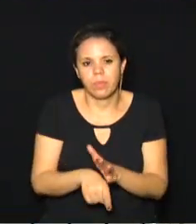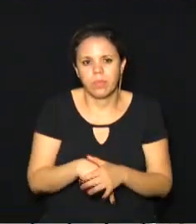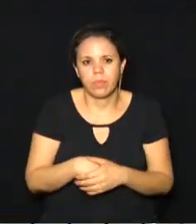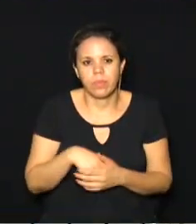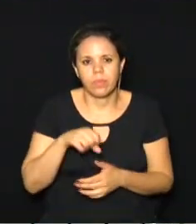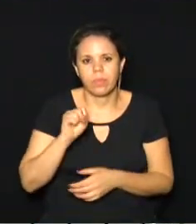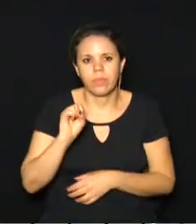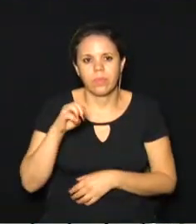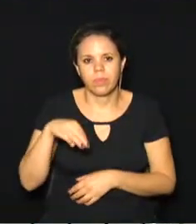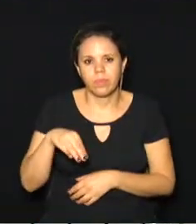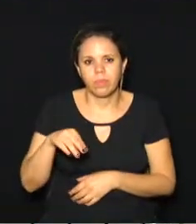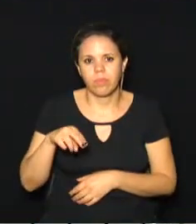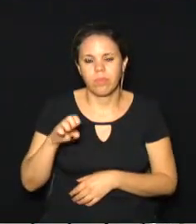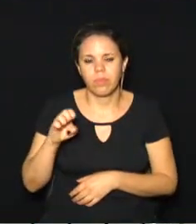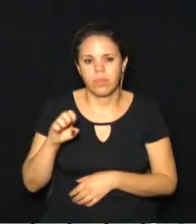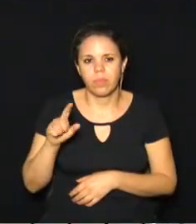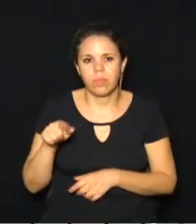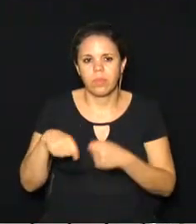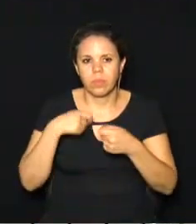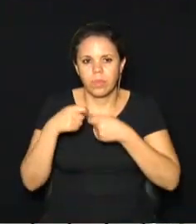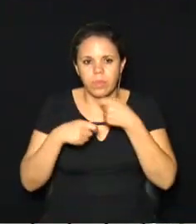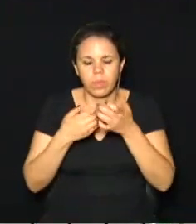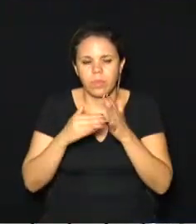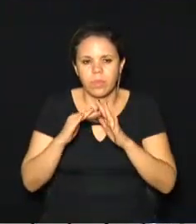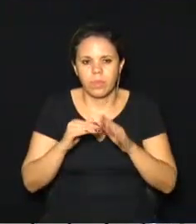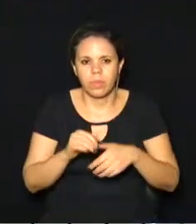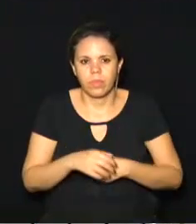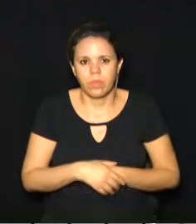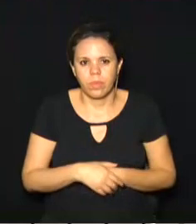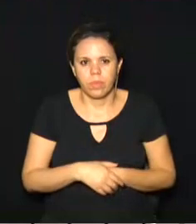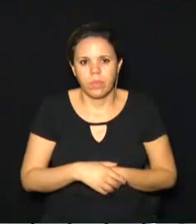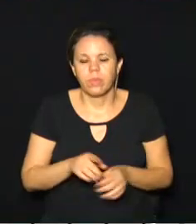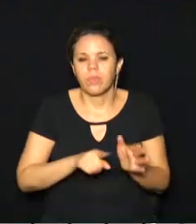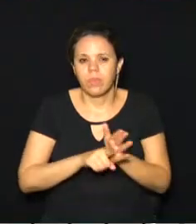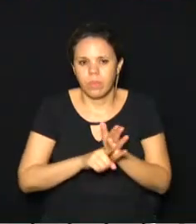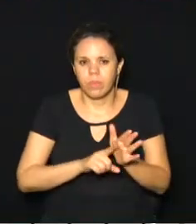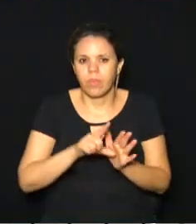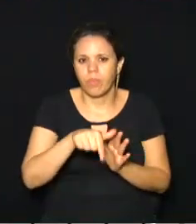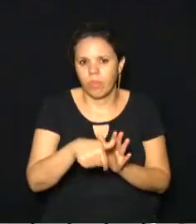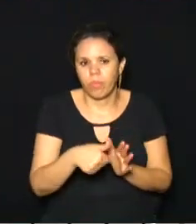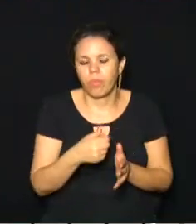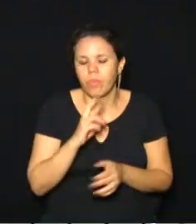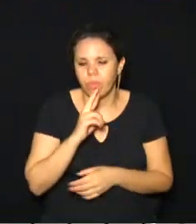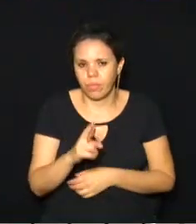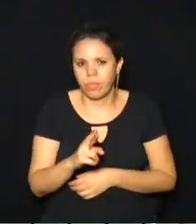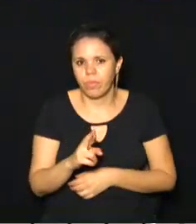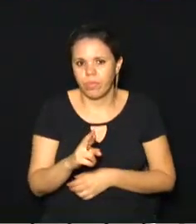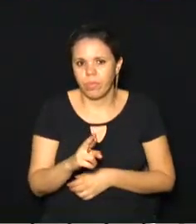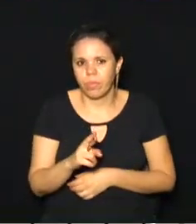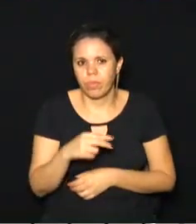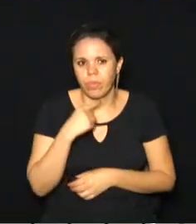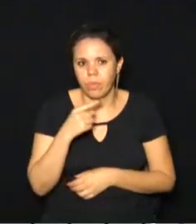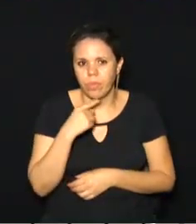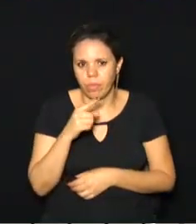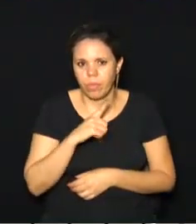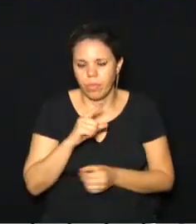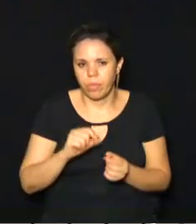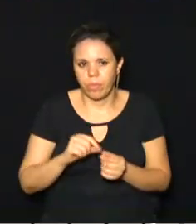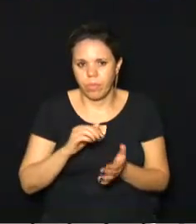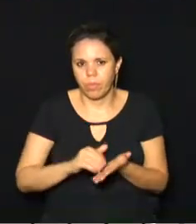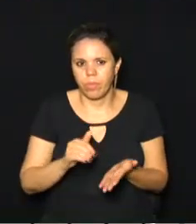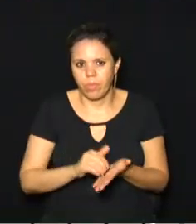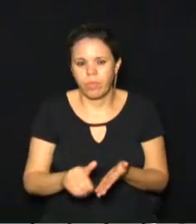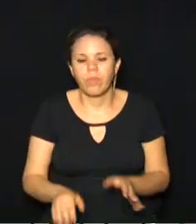Simone pergunta uma coisa mais relacionada à alimentação escolar, que eu vou procurar depois respondê-la com os questionamentos que eu tenho feito à